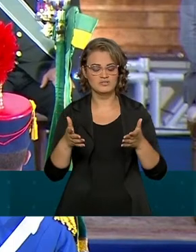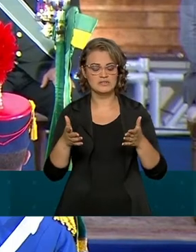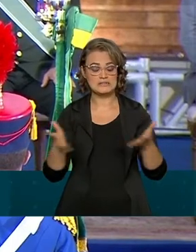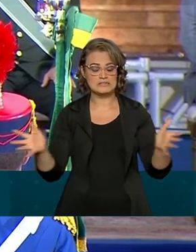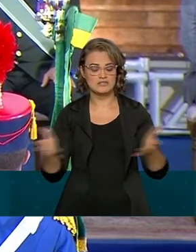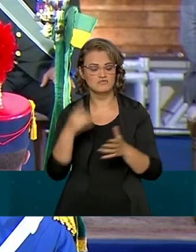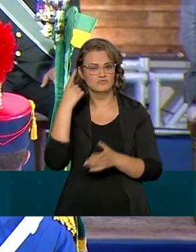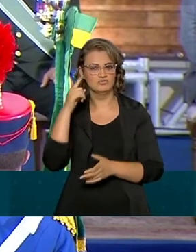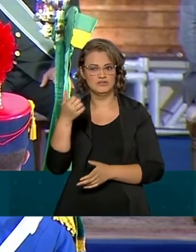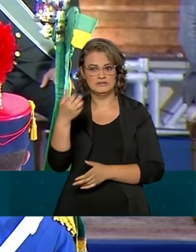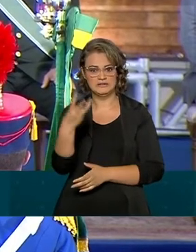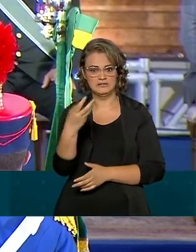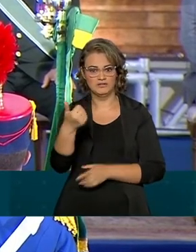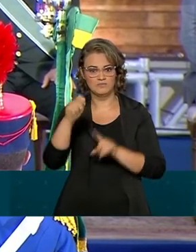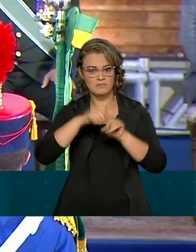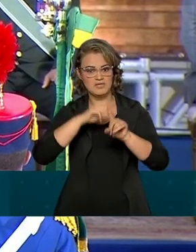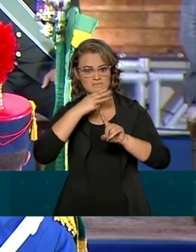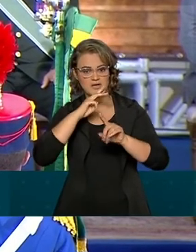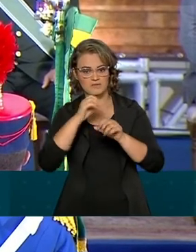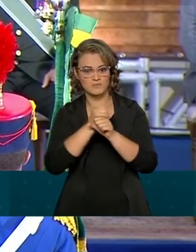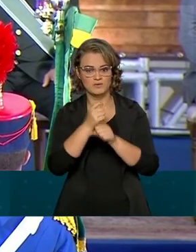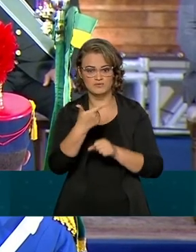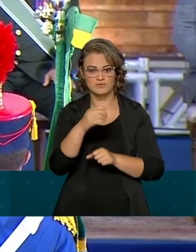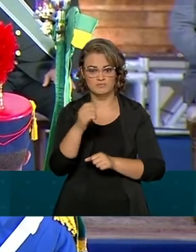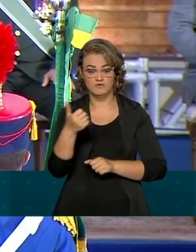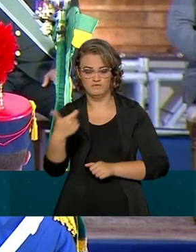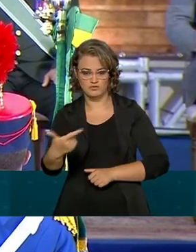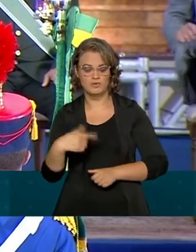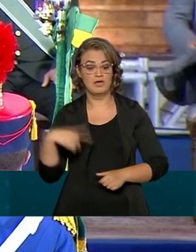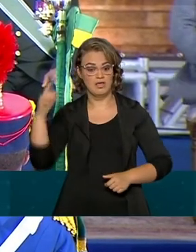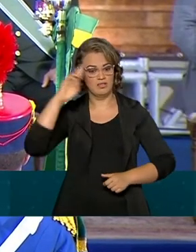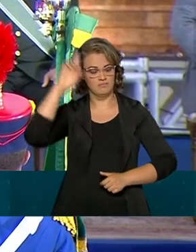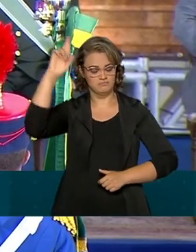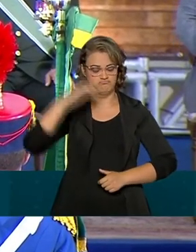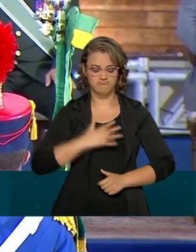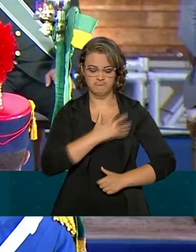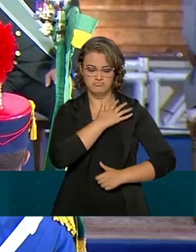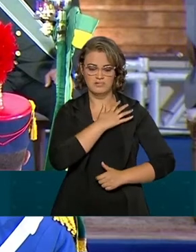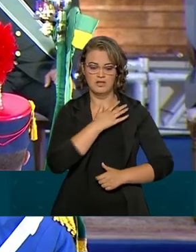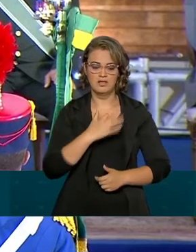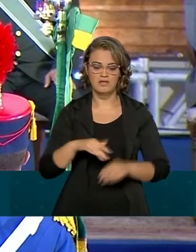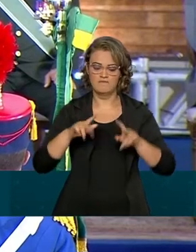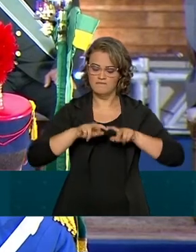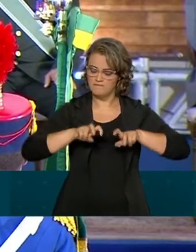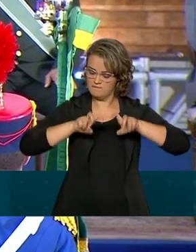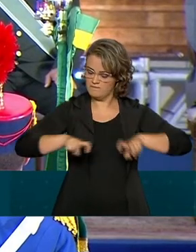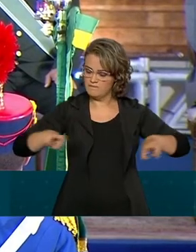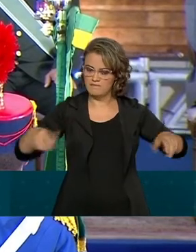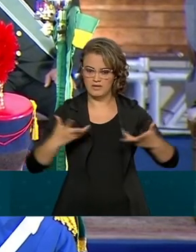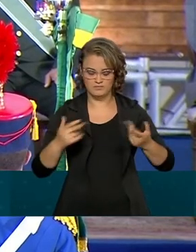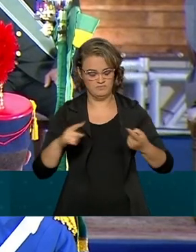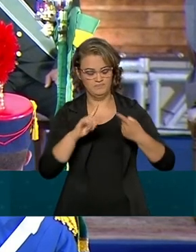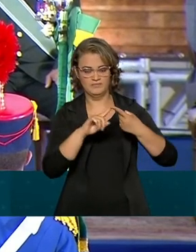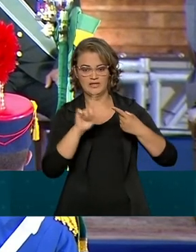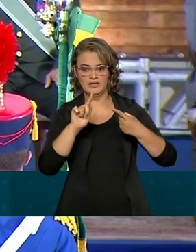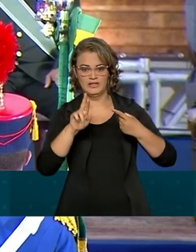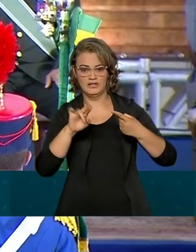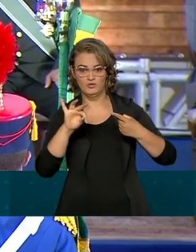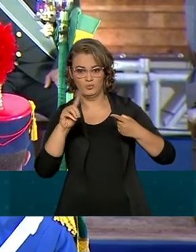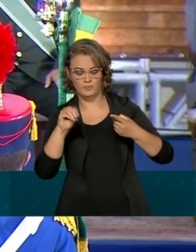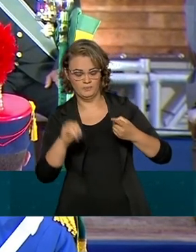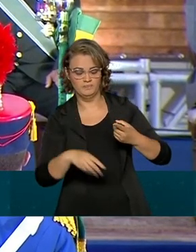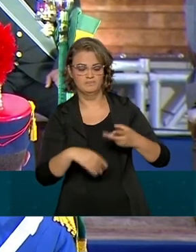contar de 31 de março de 2021 ao posto de general de exército general-de-divisão Guido